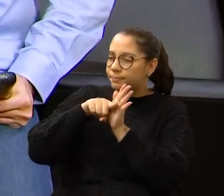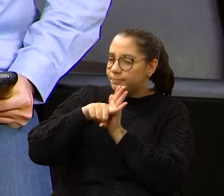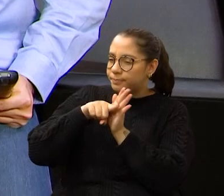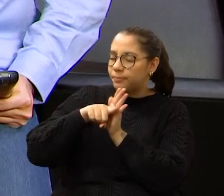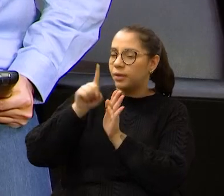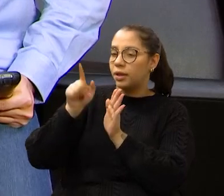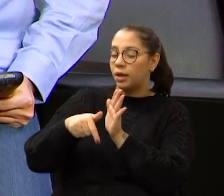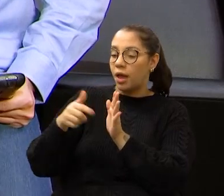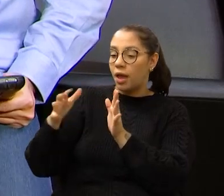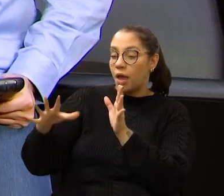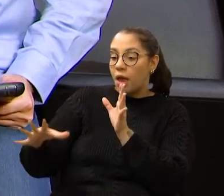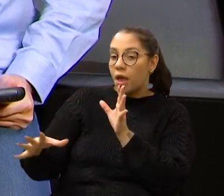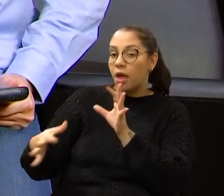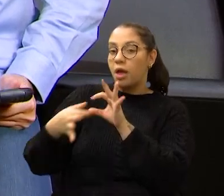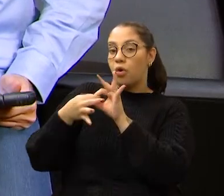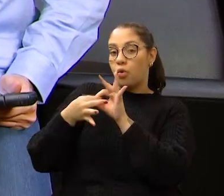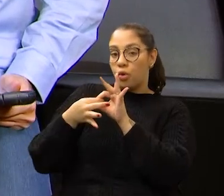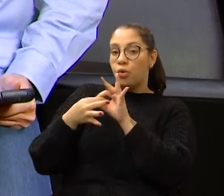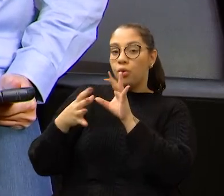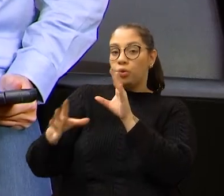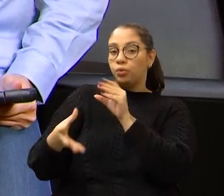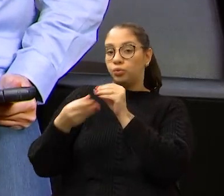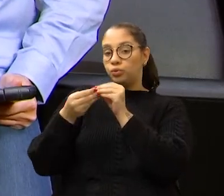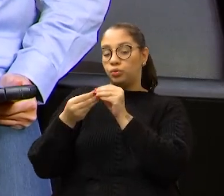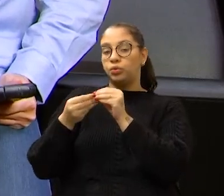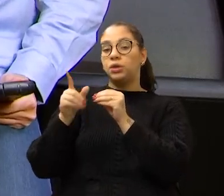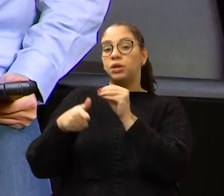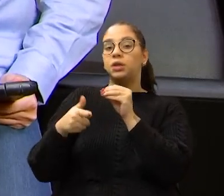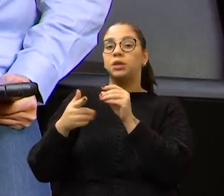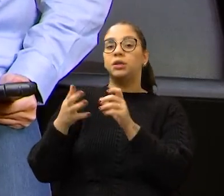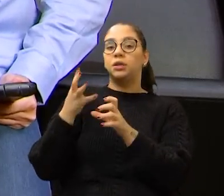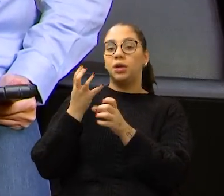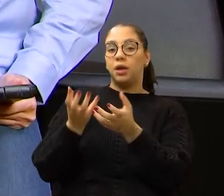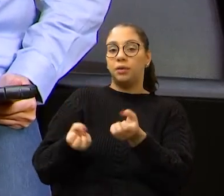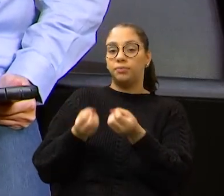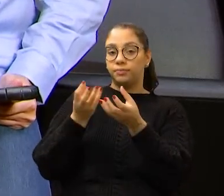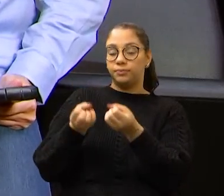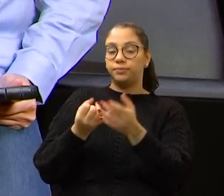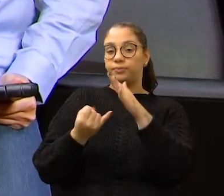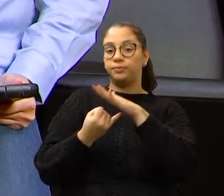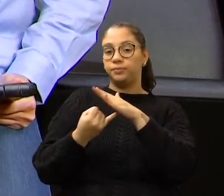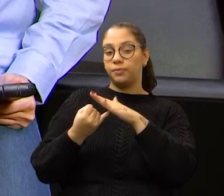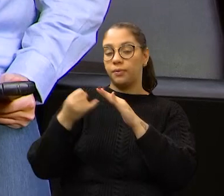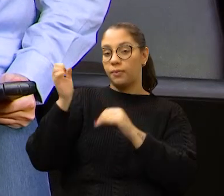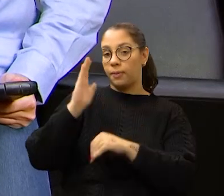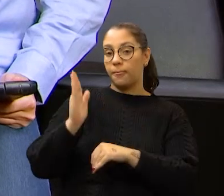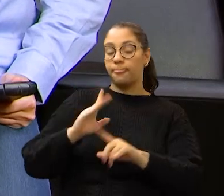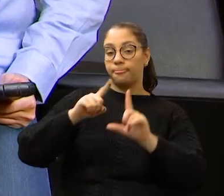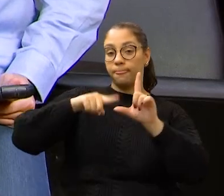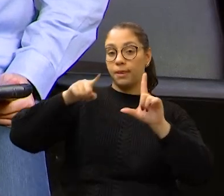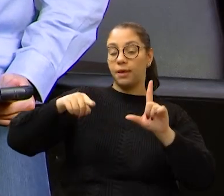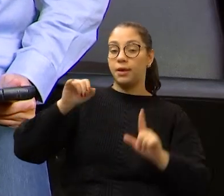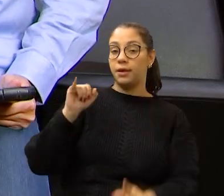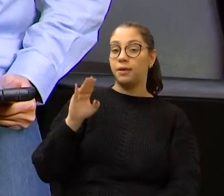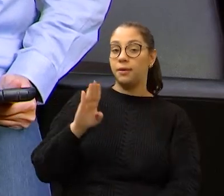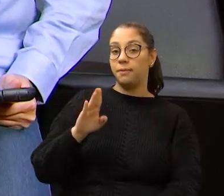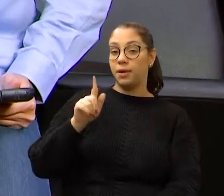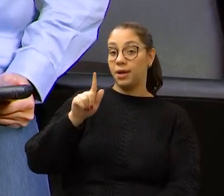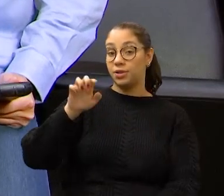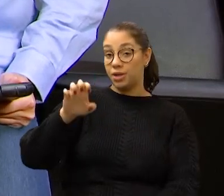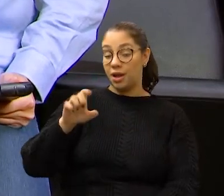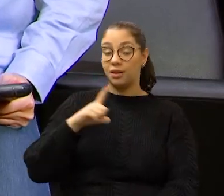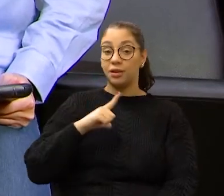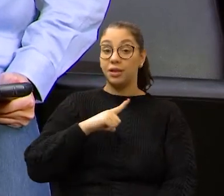para exatamente corroborar com isso que você está dizendo. De acordo com dados do Instituto Brasileiro de Geografia e Estatística, o